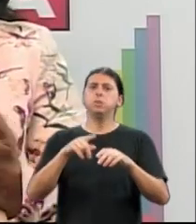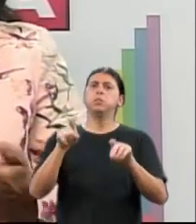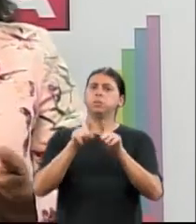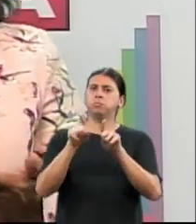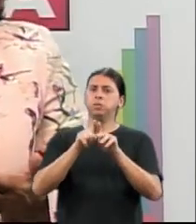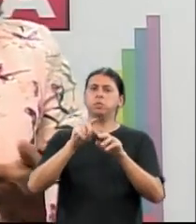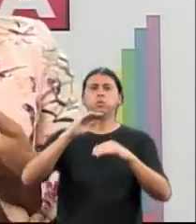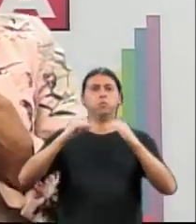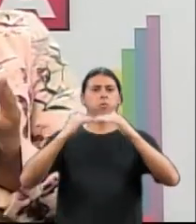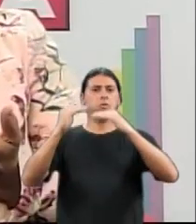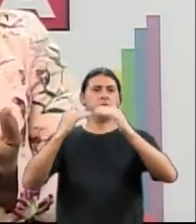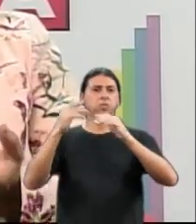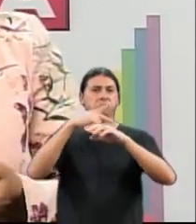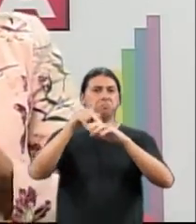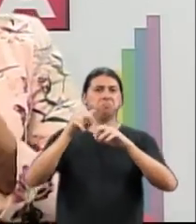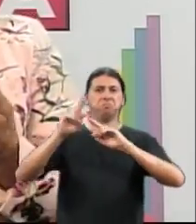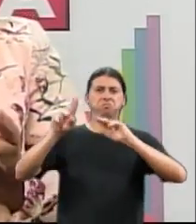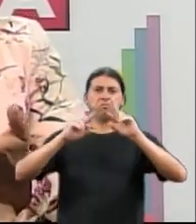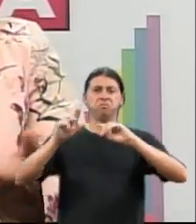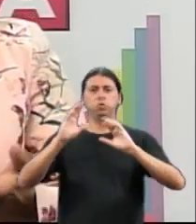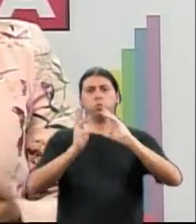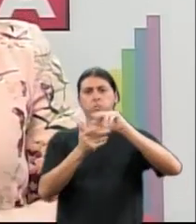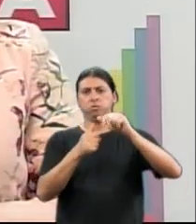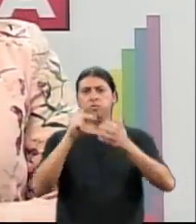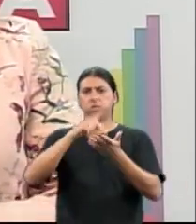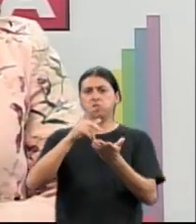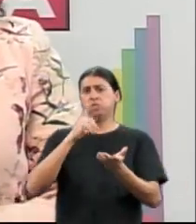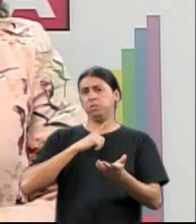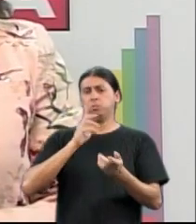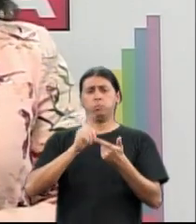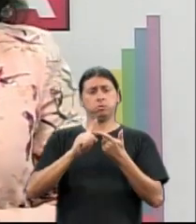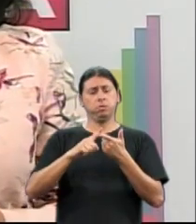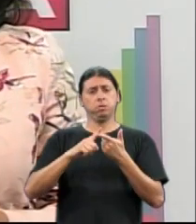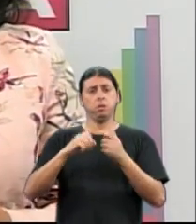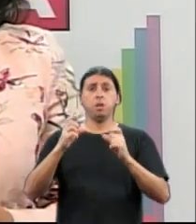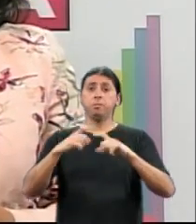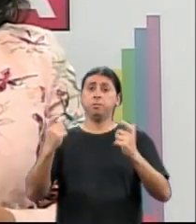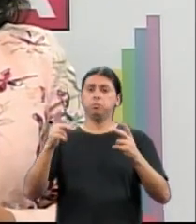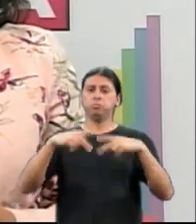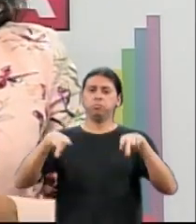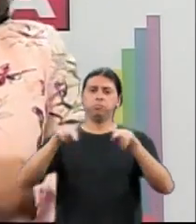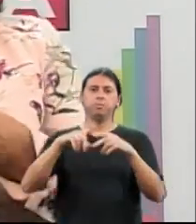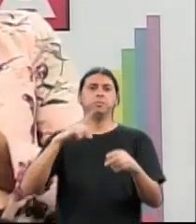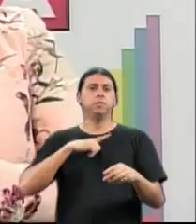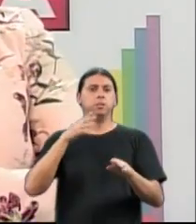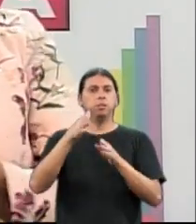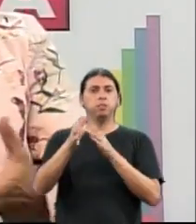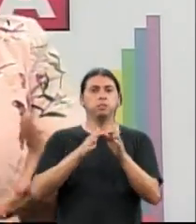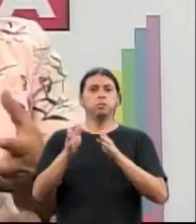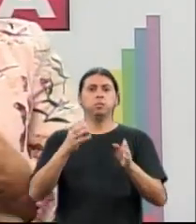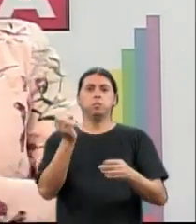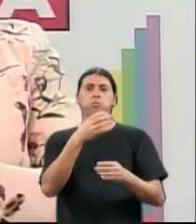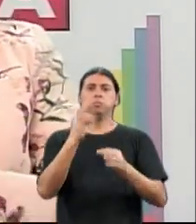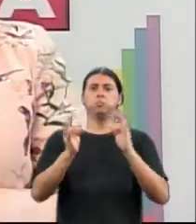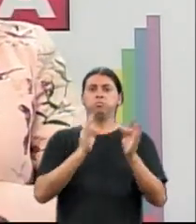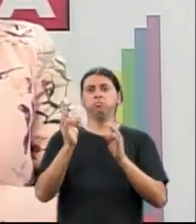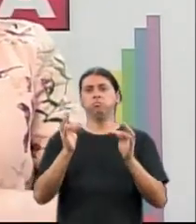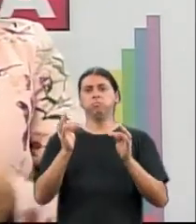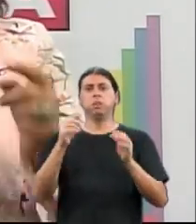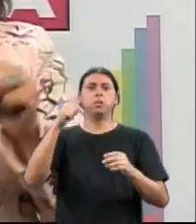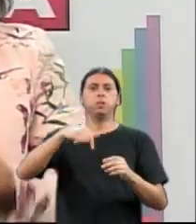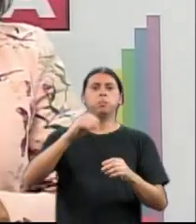mais desenvolvidos, este método já é uma realidade, pois a maior parte da população tem acesso às novas